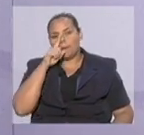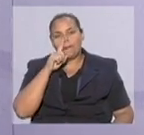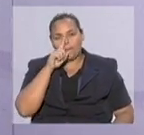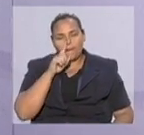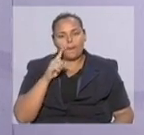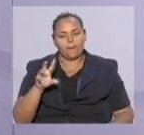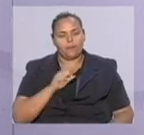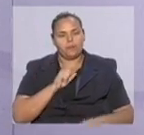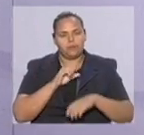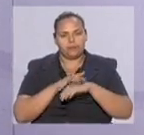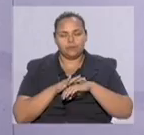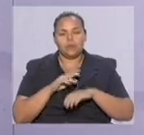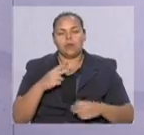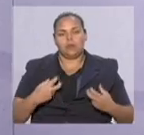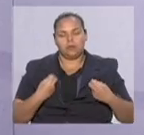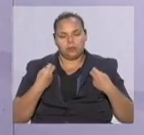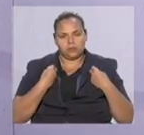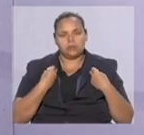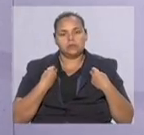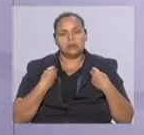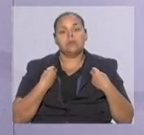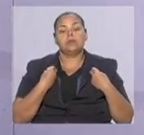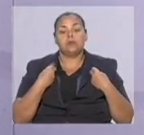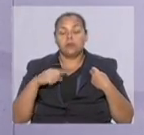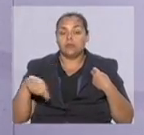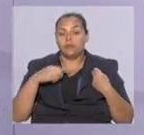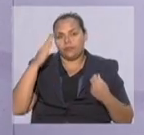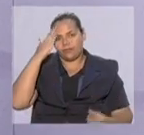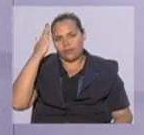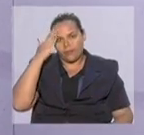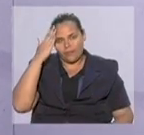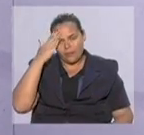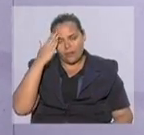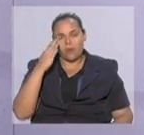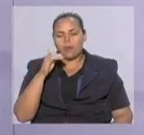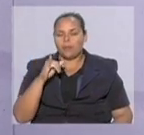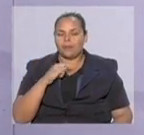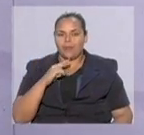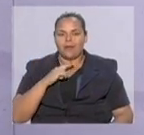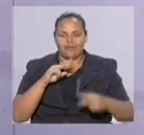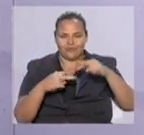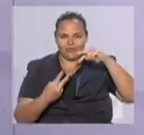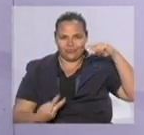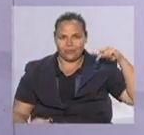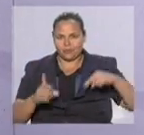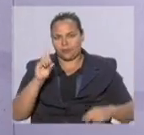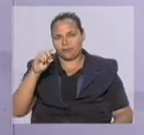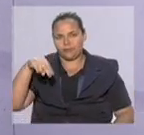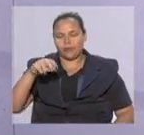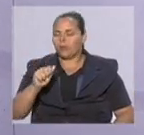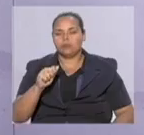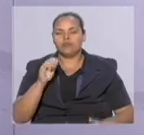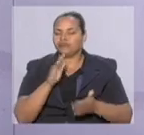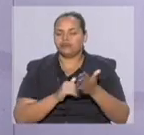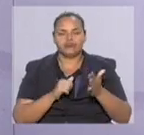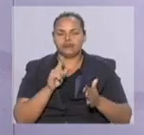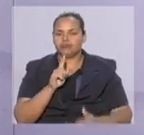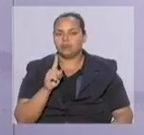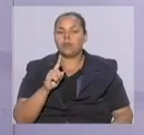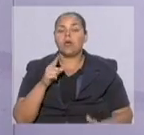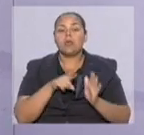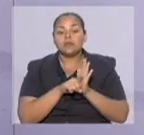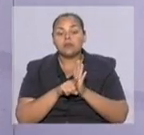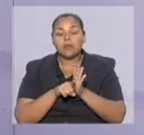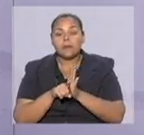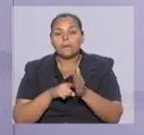risco de câncer. Então, é isso que a gente sabe que existe o fator genético, que não tem como retirar, e fazer